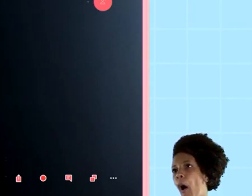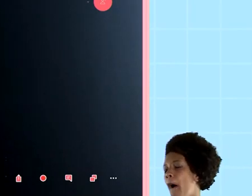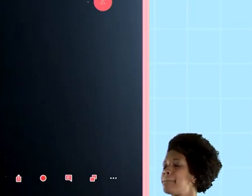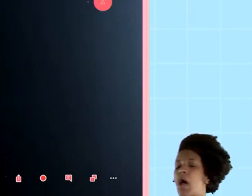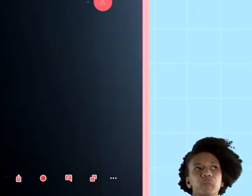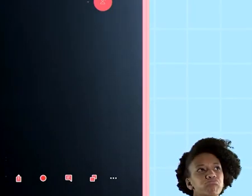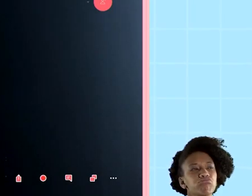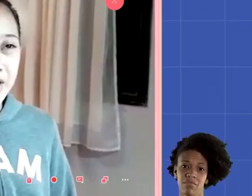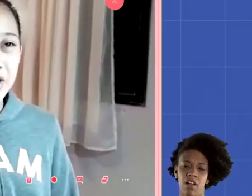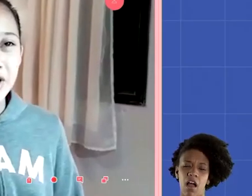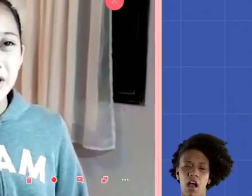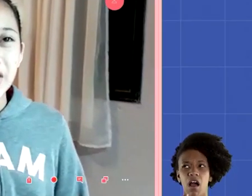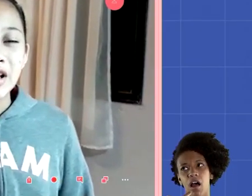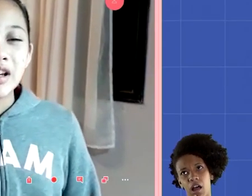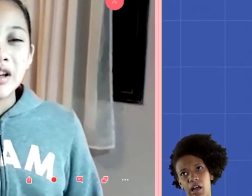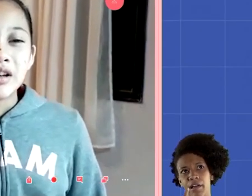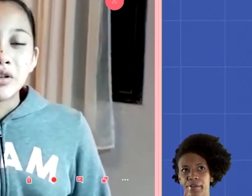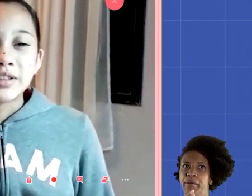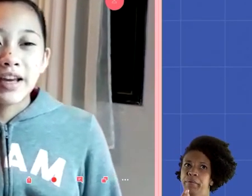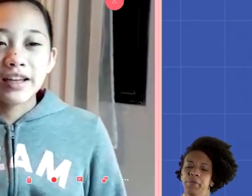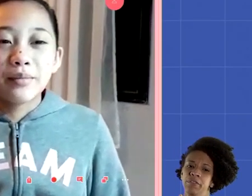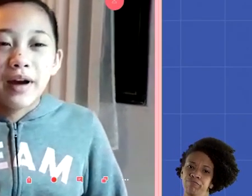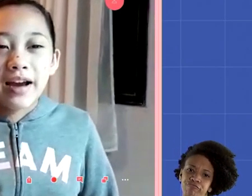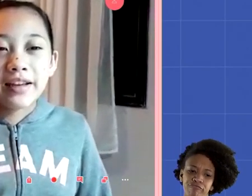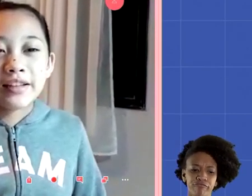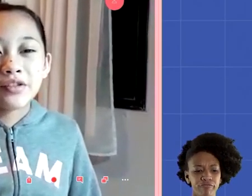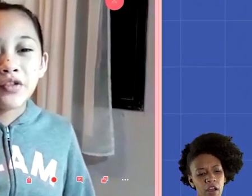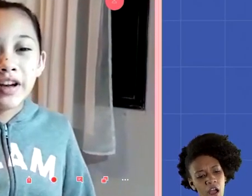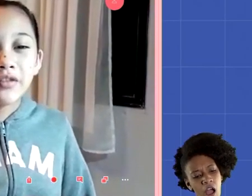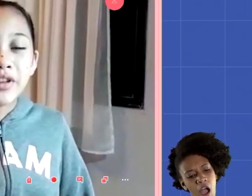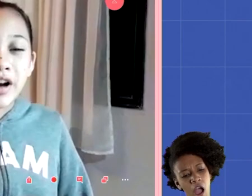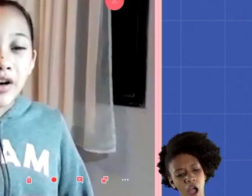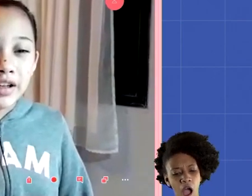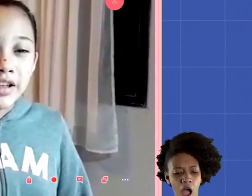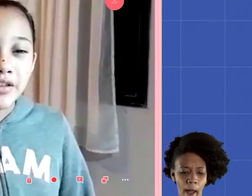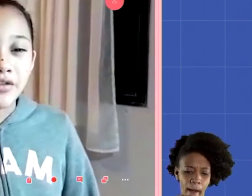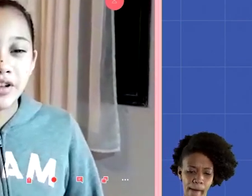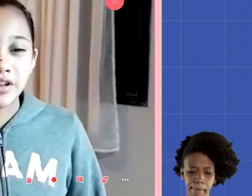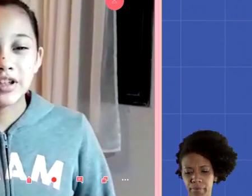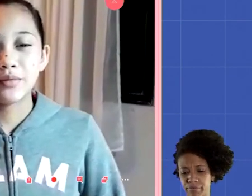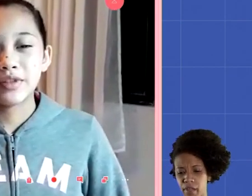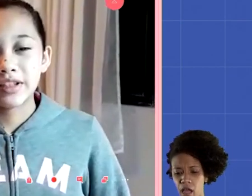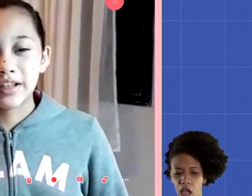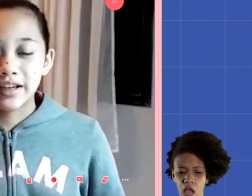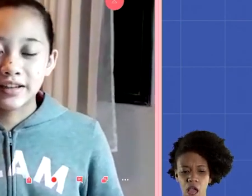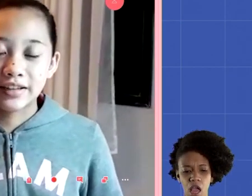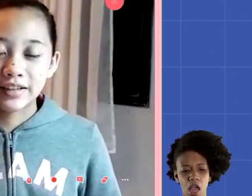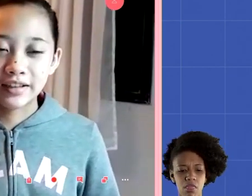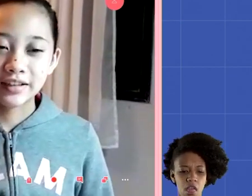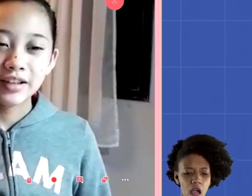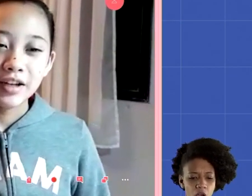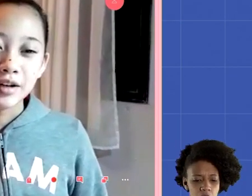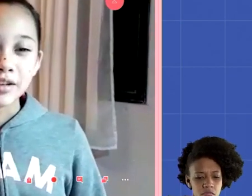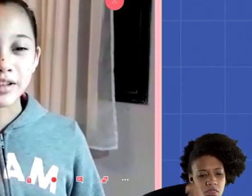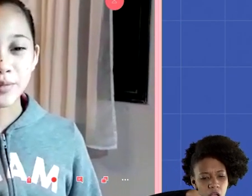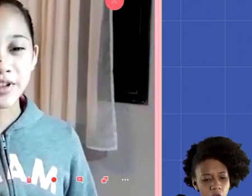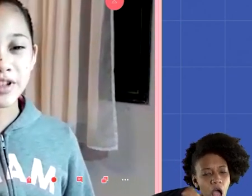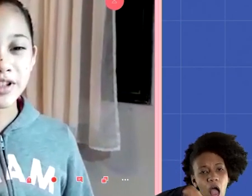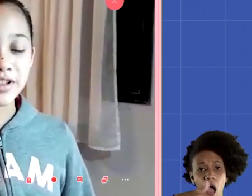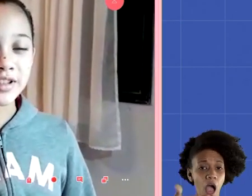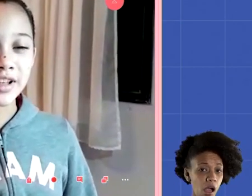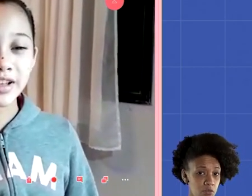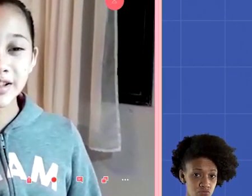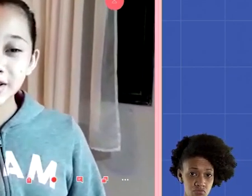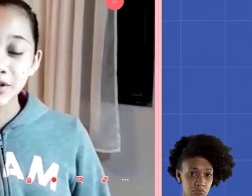comprar o celular novo que lançou. Eu acho que sair mais, ficar ao ar livre, andar de bicicleta,